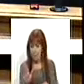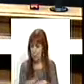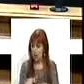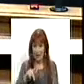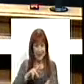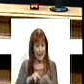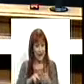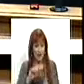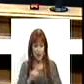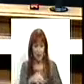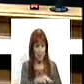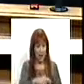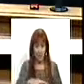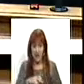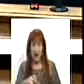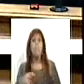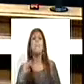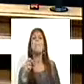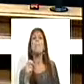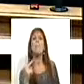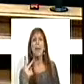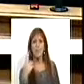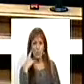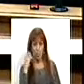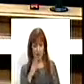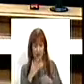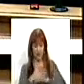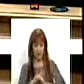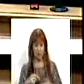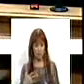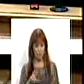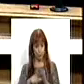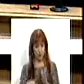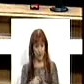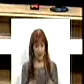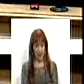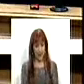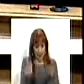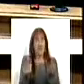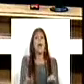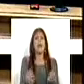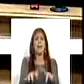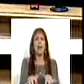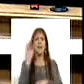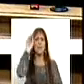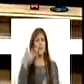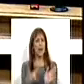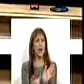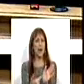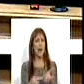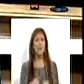relativo às técnicas de PMA, o PEV procura, através do presente projeto de lei que apresenta à Assembleia da